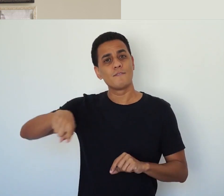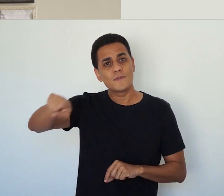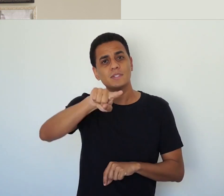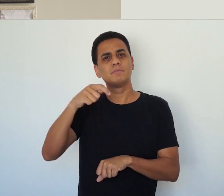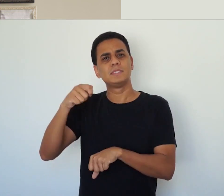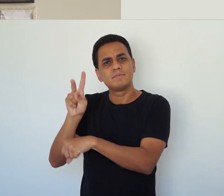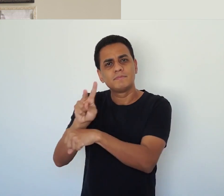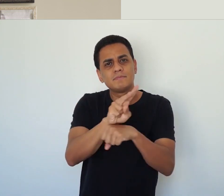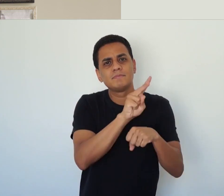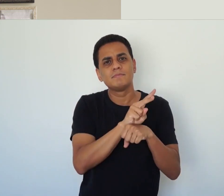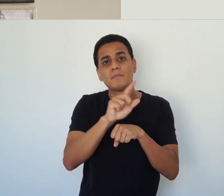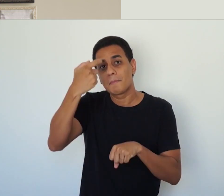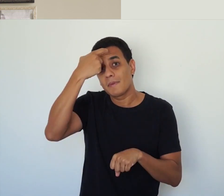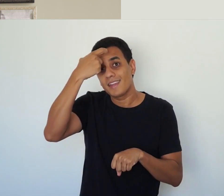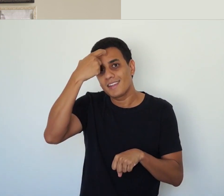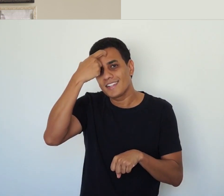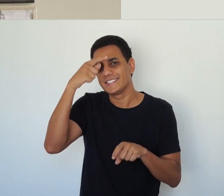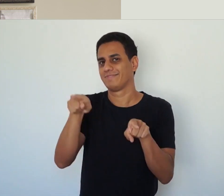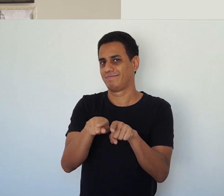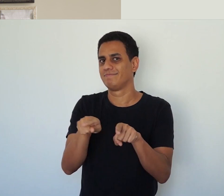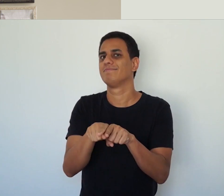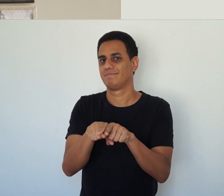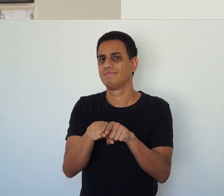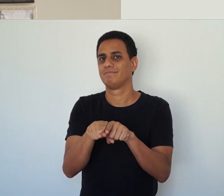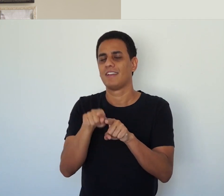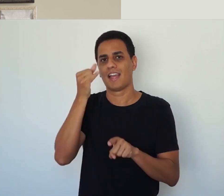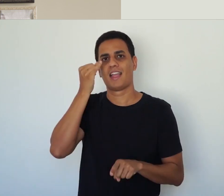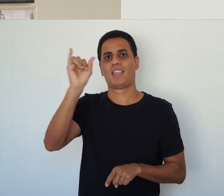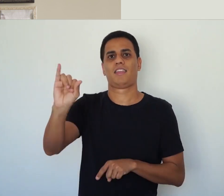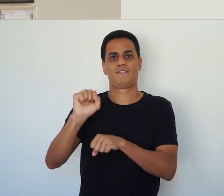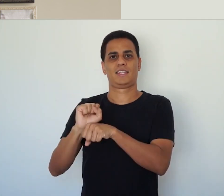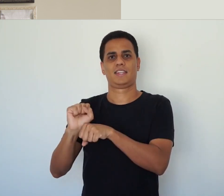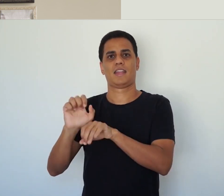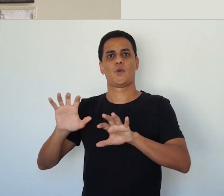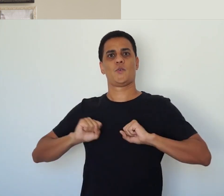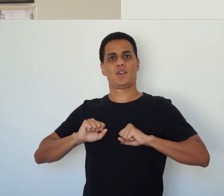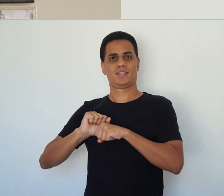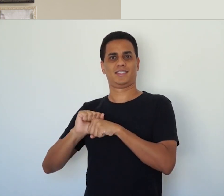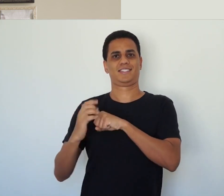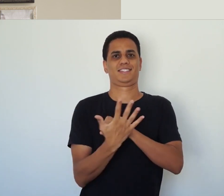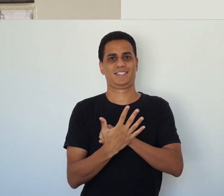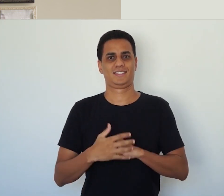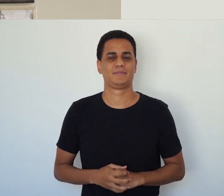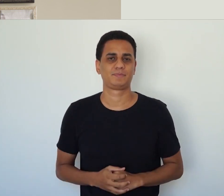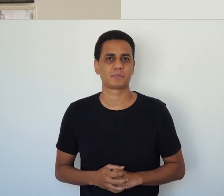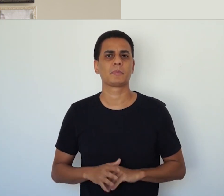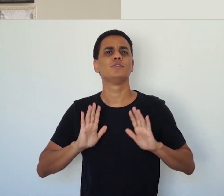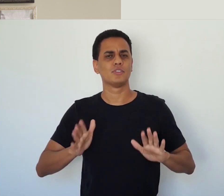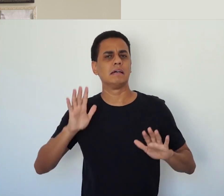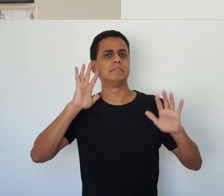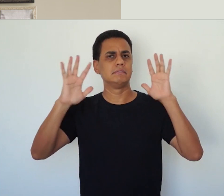precisamos proteger nossos pensamentos e nossas emoções do Covid-19. Na verdade,